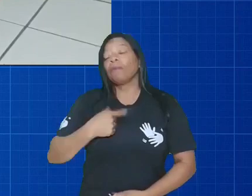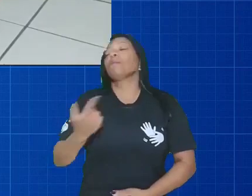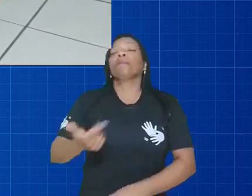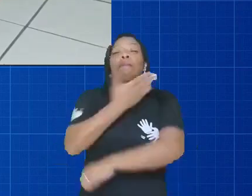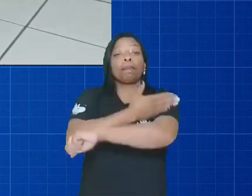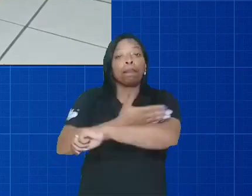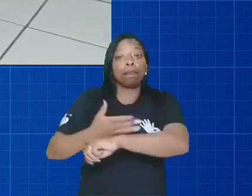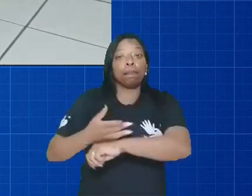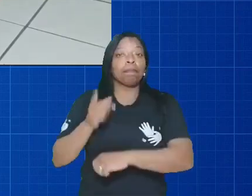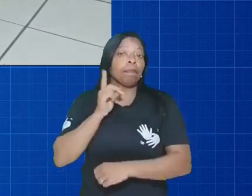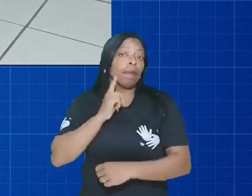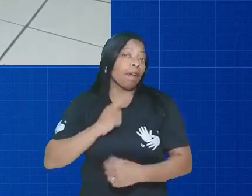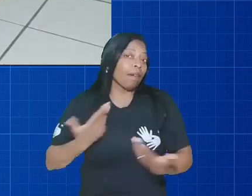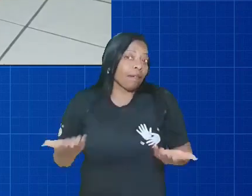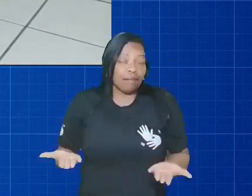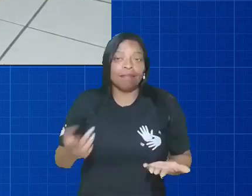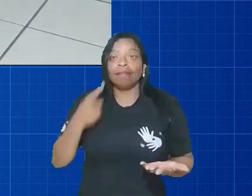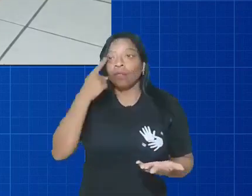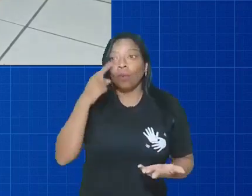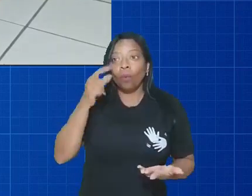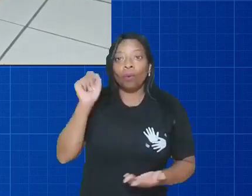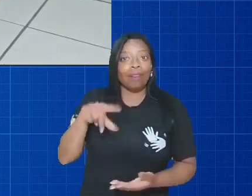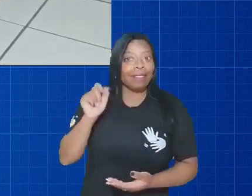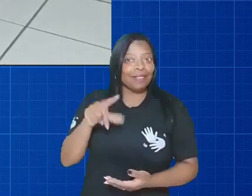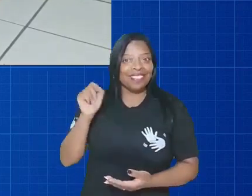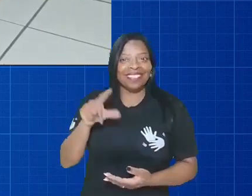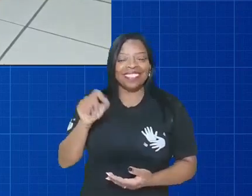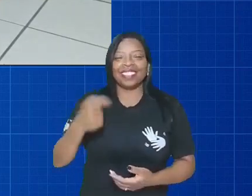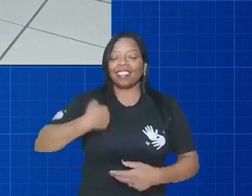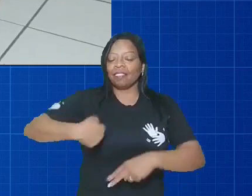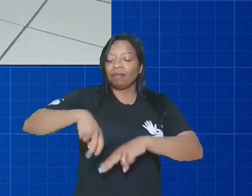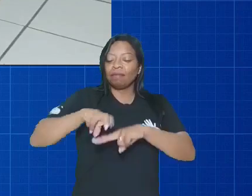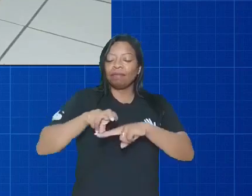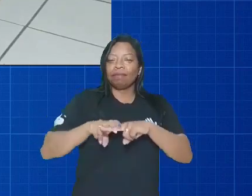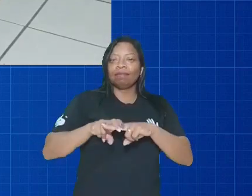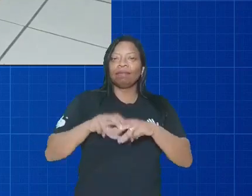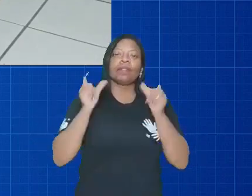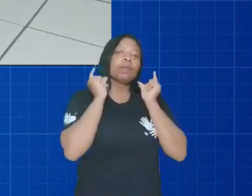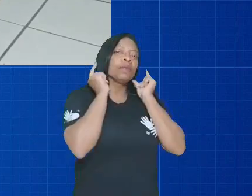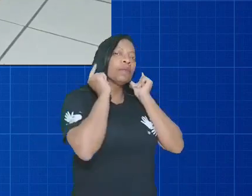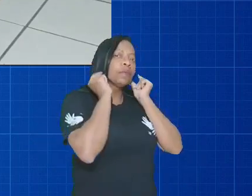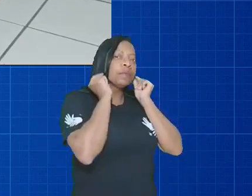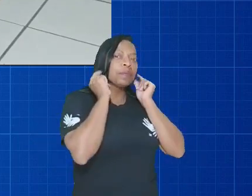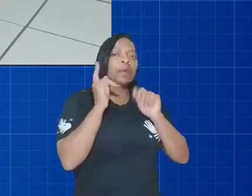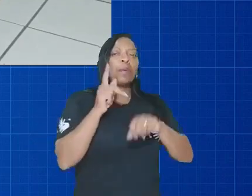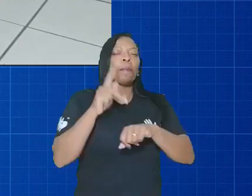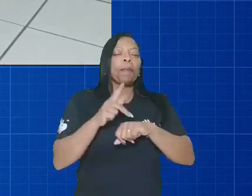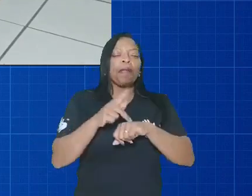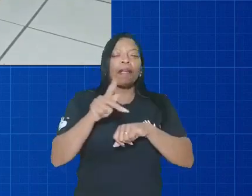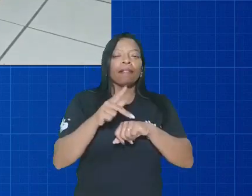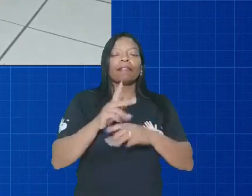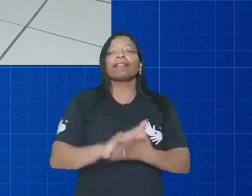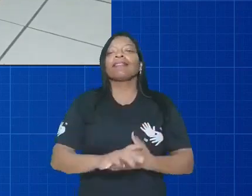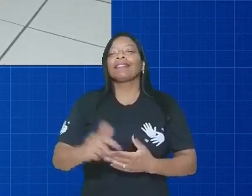azuis, cabelos escuros, que está semi-preso. Estou sentada, eu uso brincos pratas, estou com uma